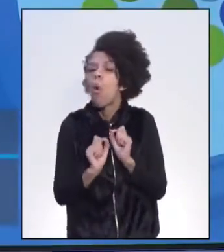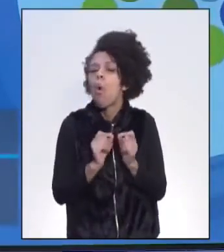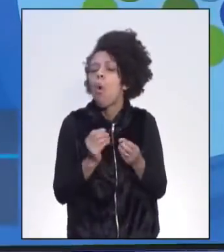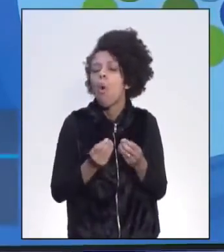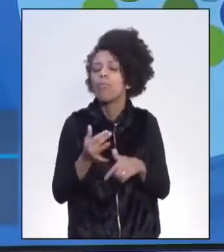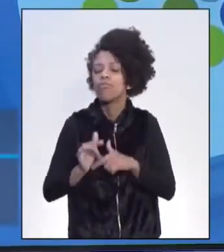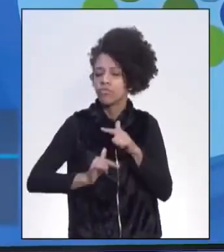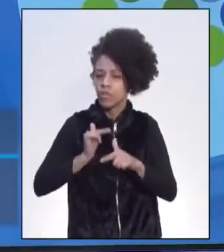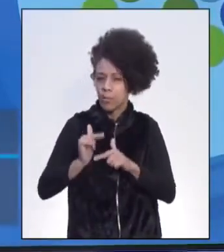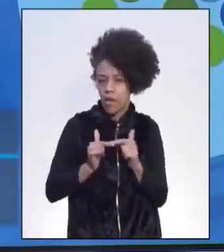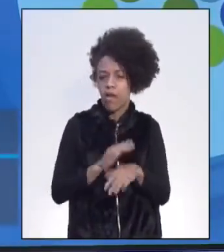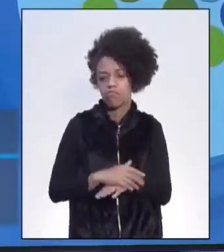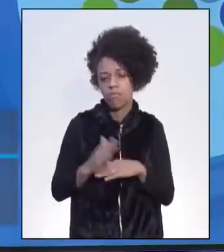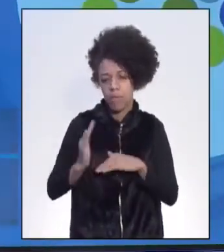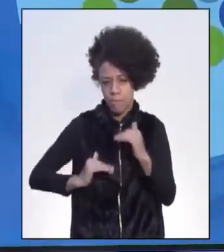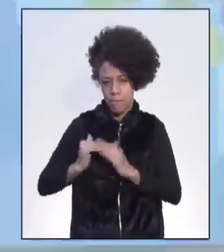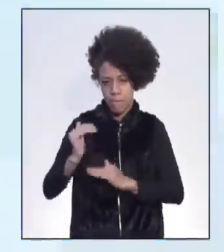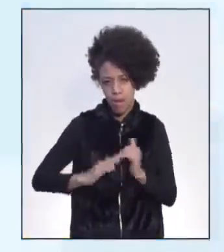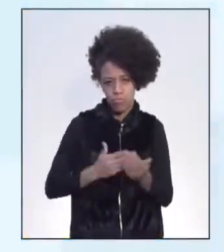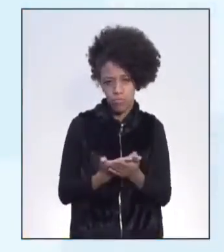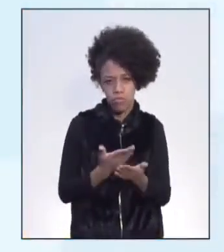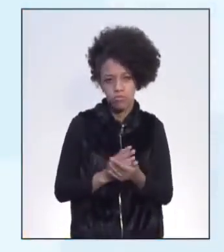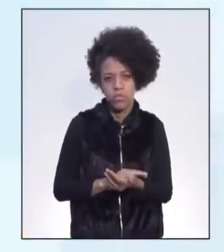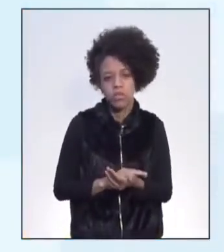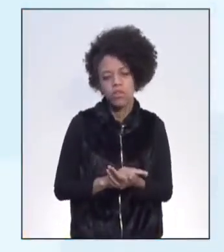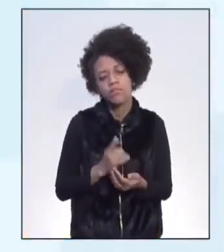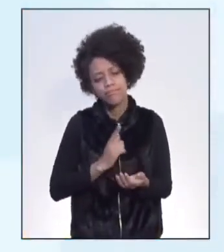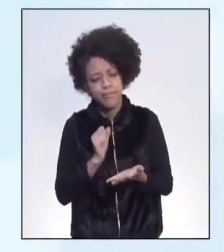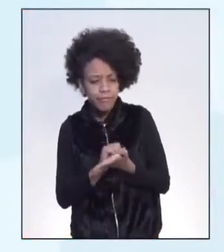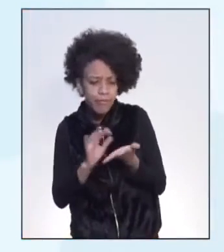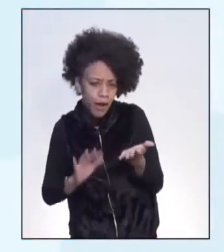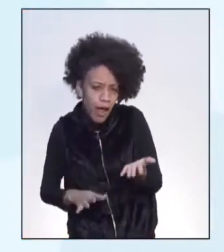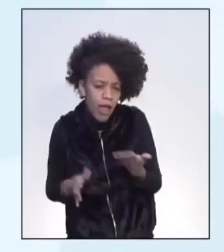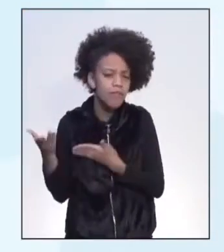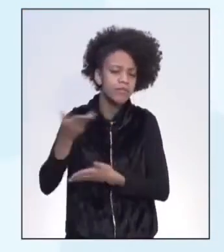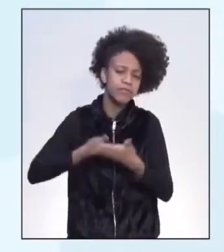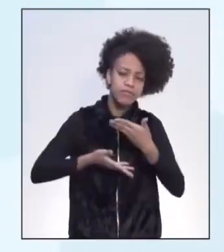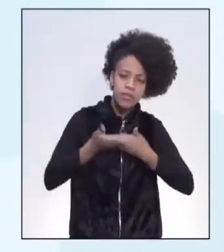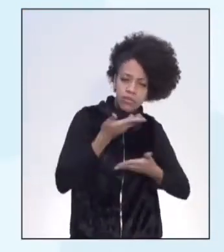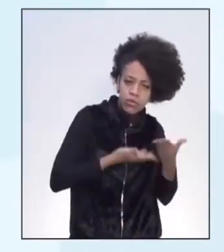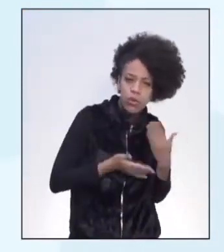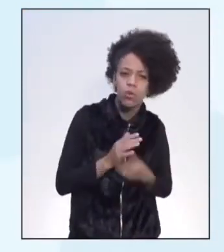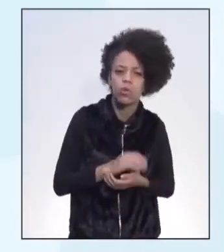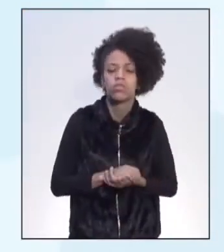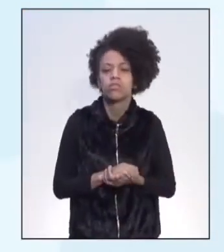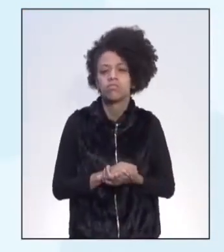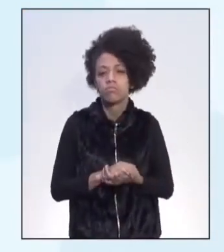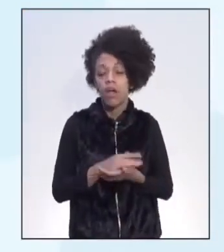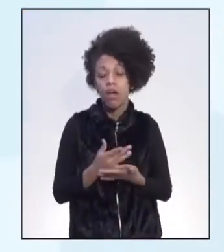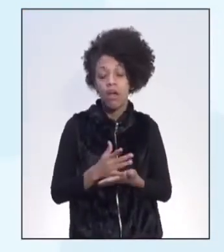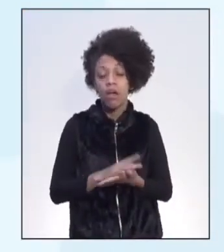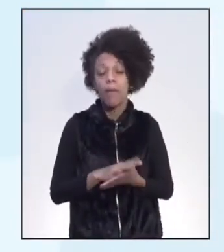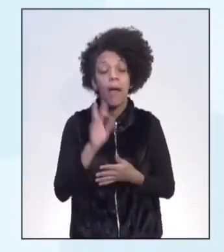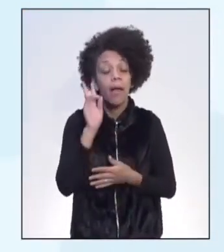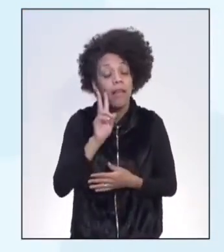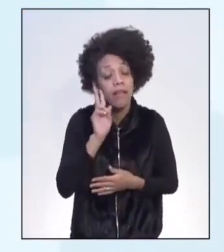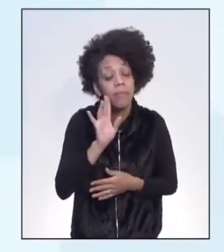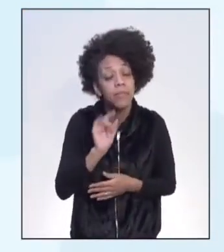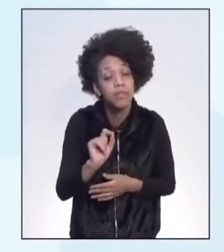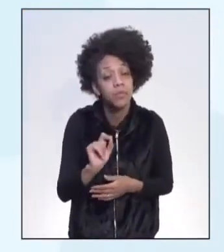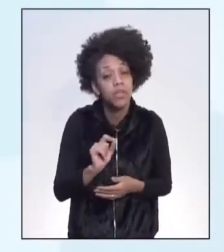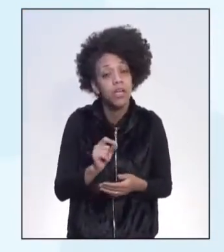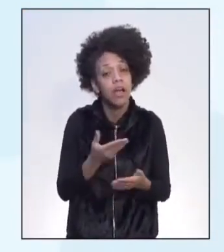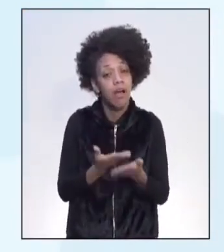trabalhar nesta aula. Então, a gente vai fazer aí algumas tarefinhas, interações, atividades. Lembrando, né, que na